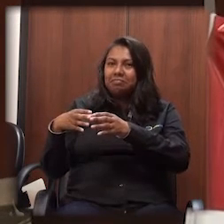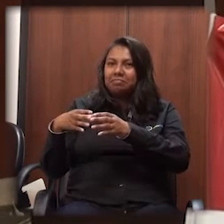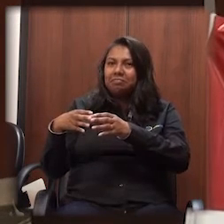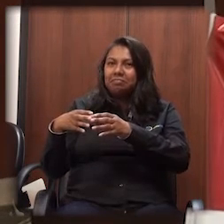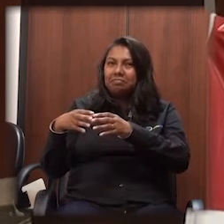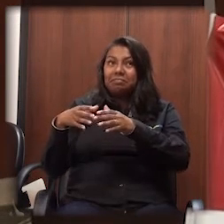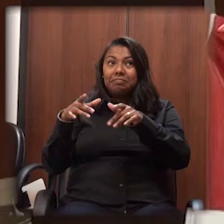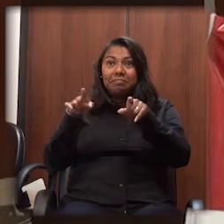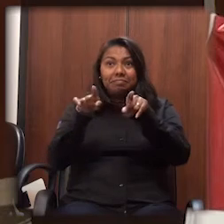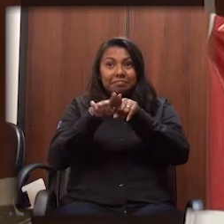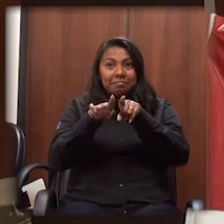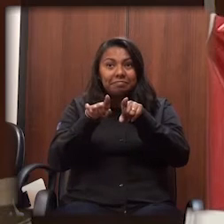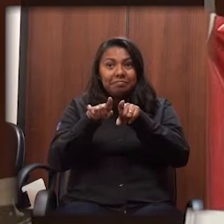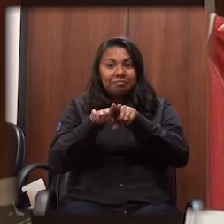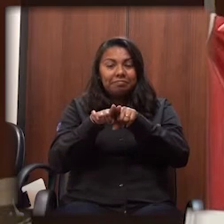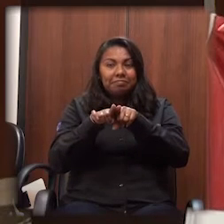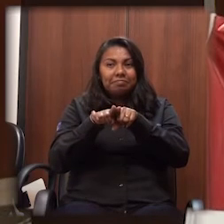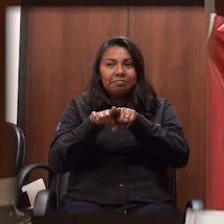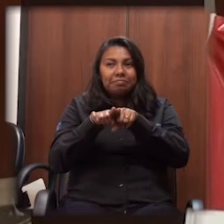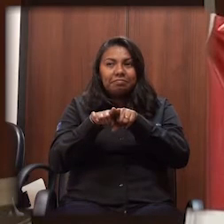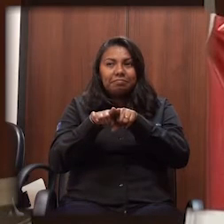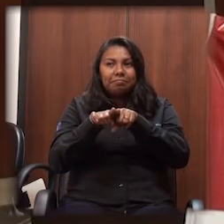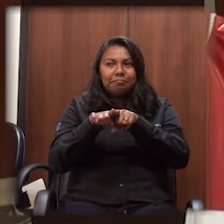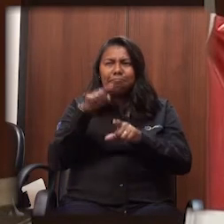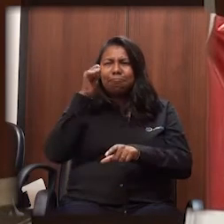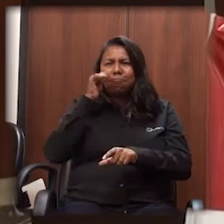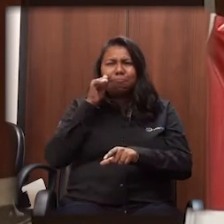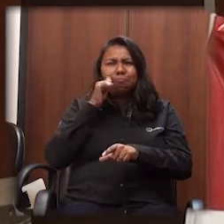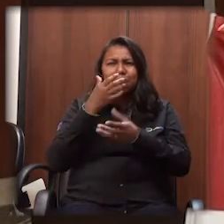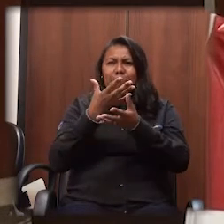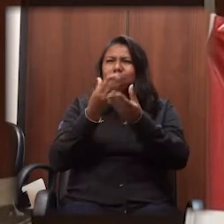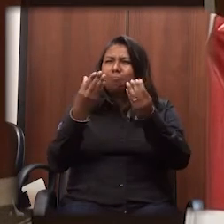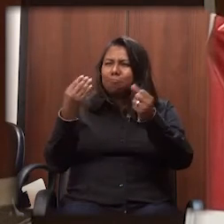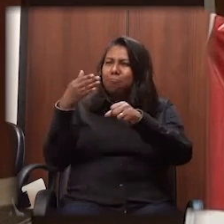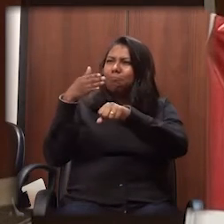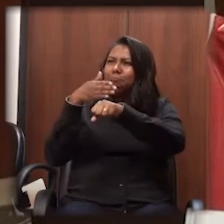inclusive o grande número de mulheres que compõem,